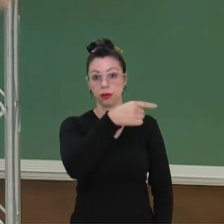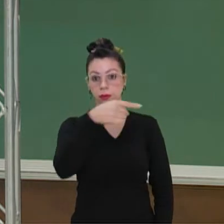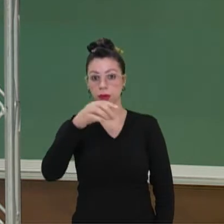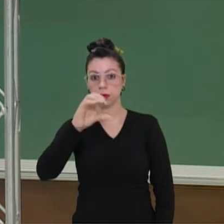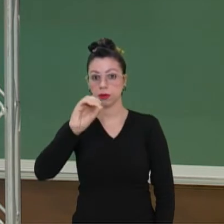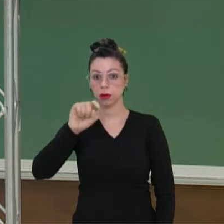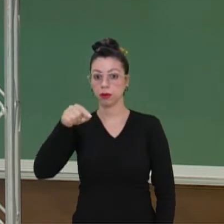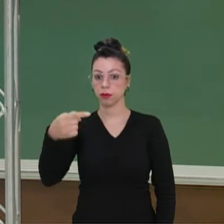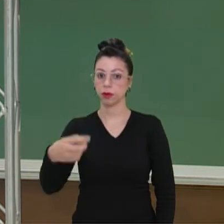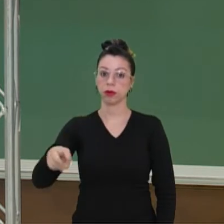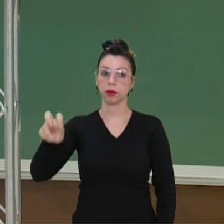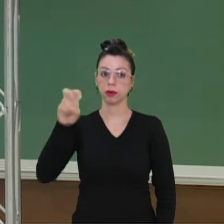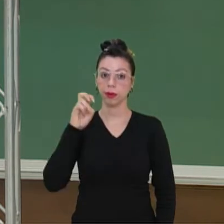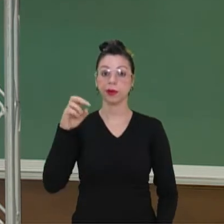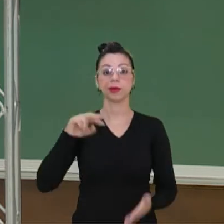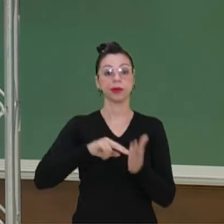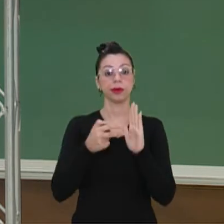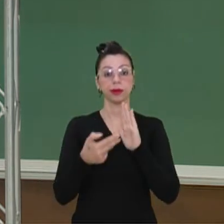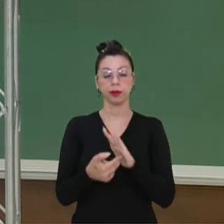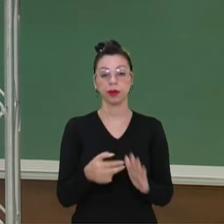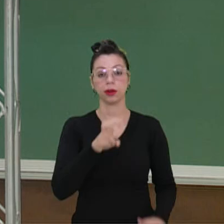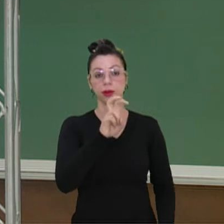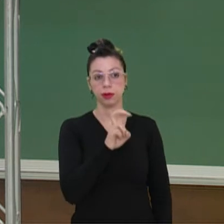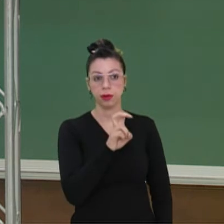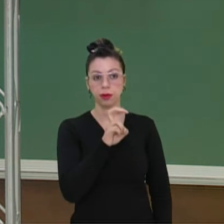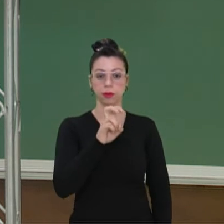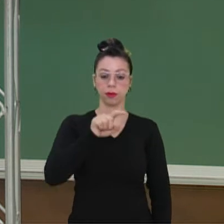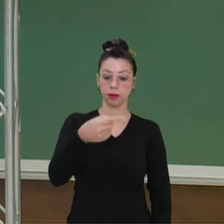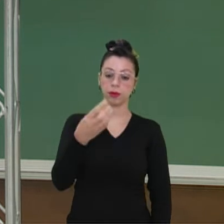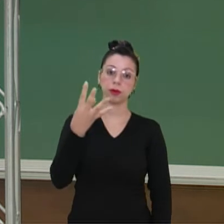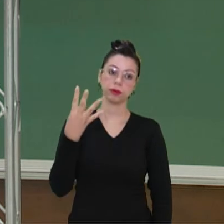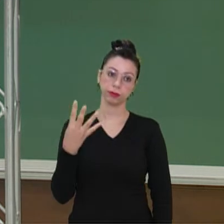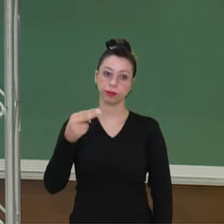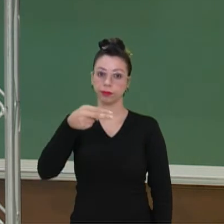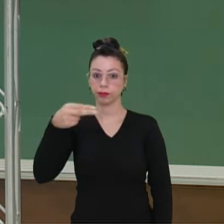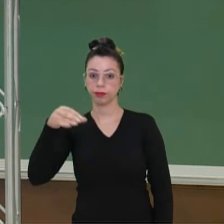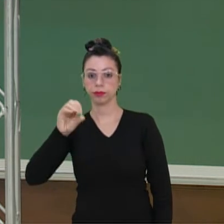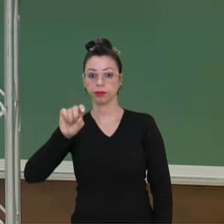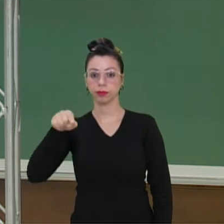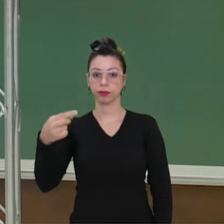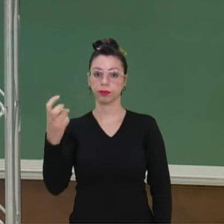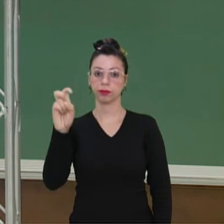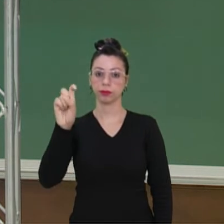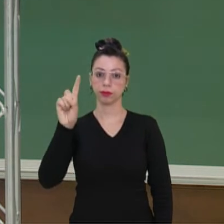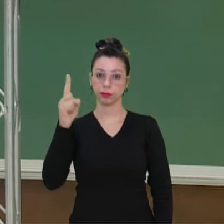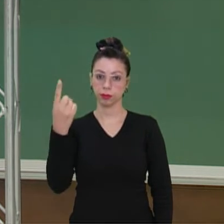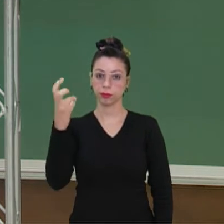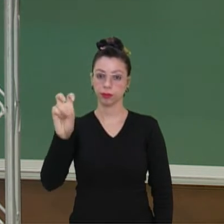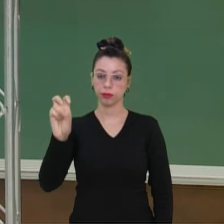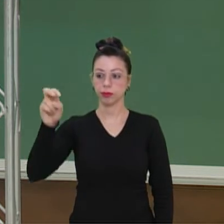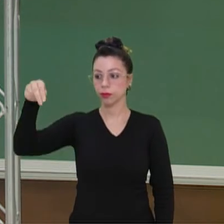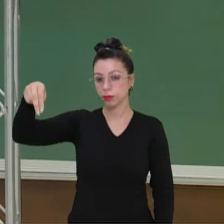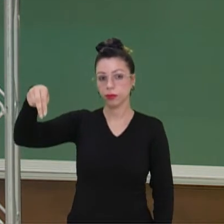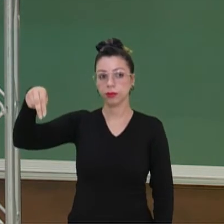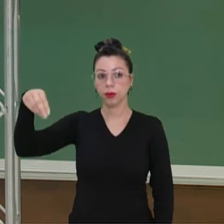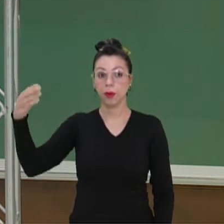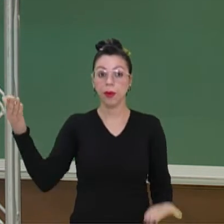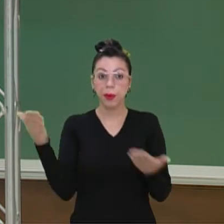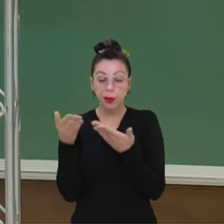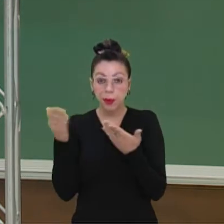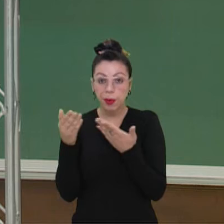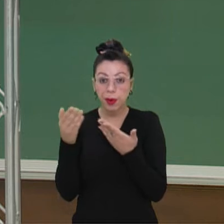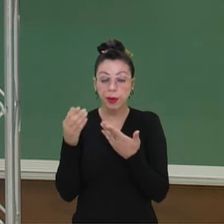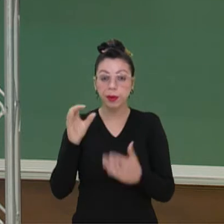0,6? É 5,4 igual a 0,15n, ok? Vamos lá. Agora, tá vendo?